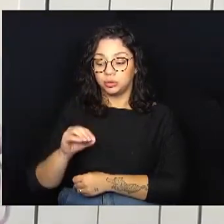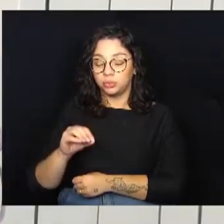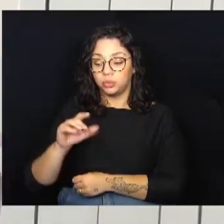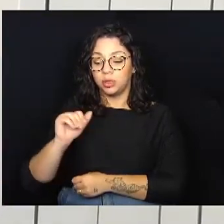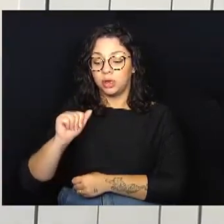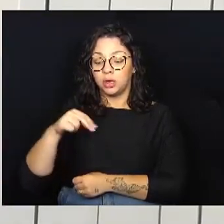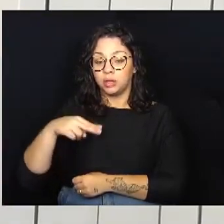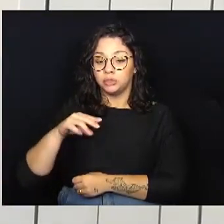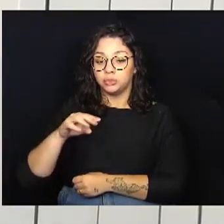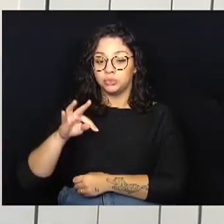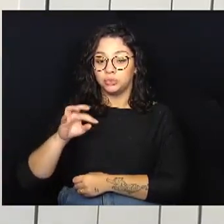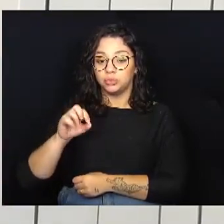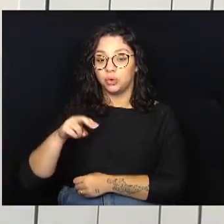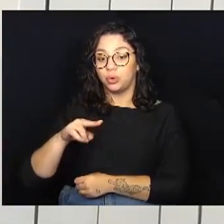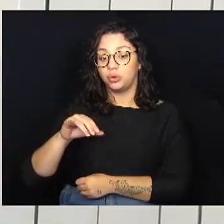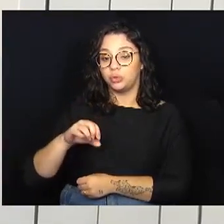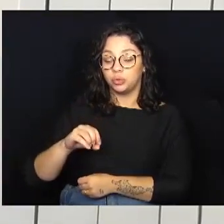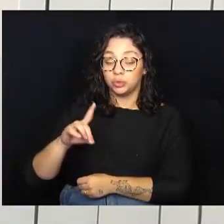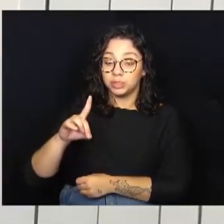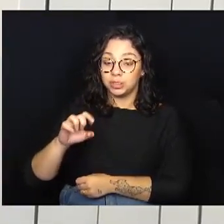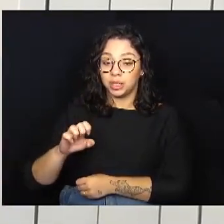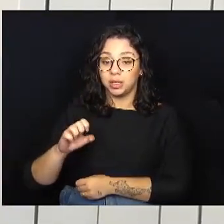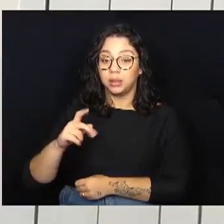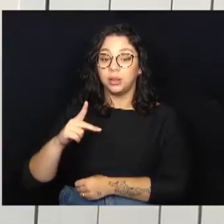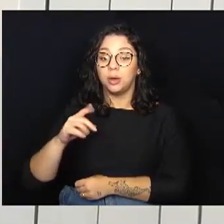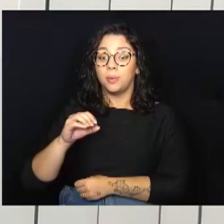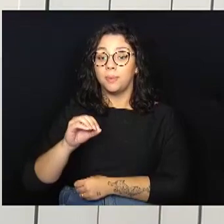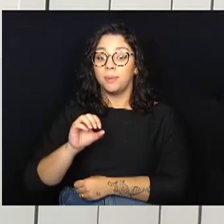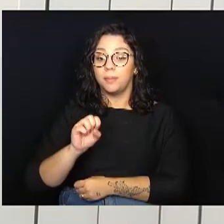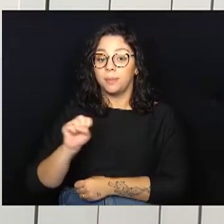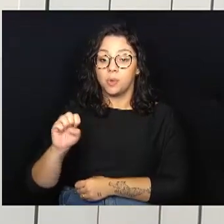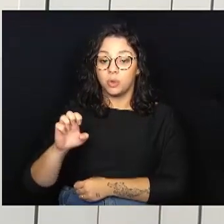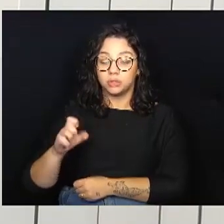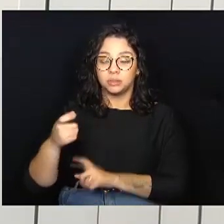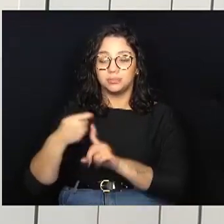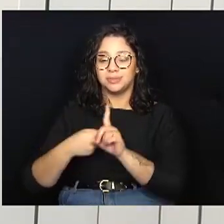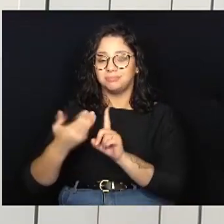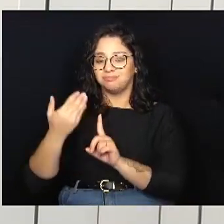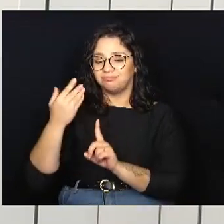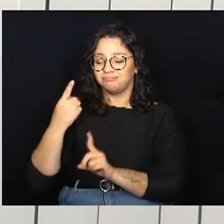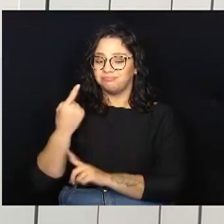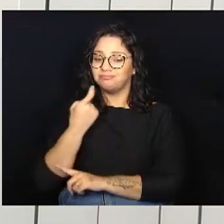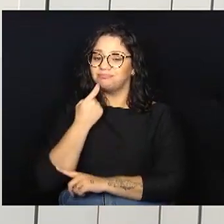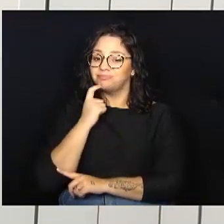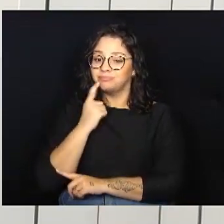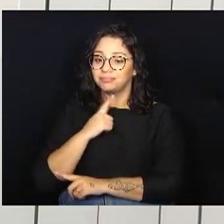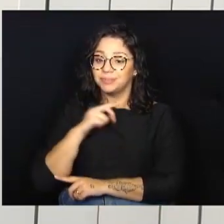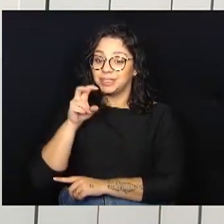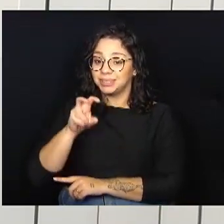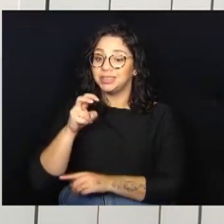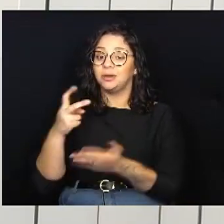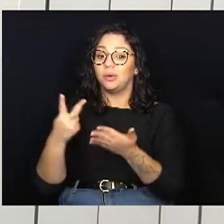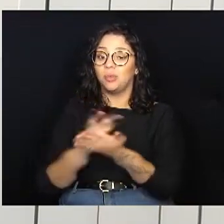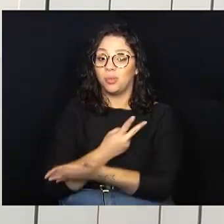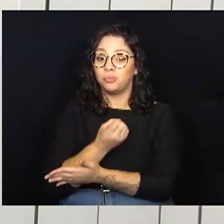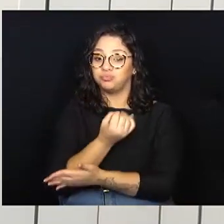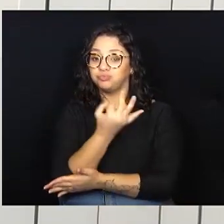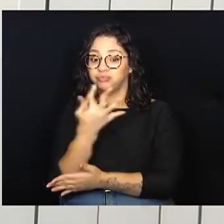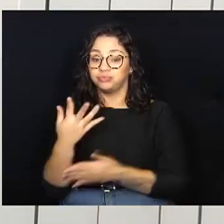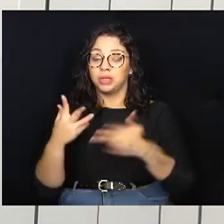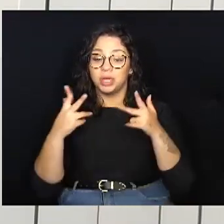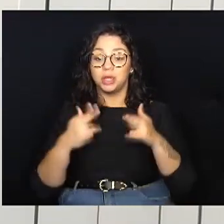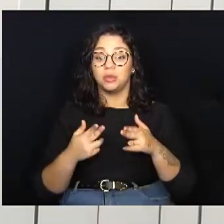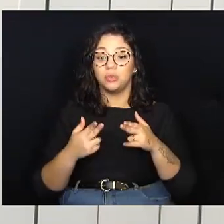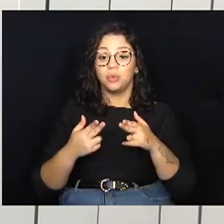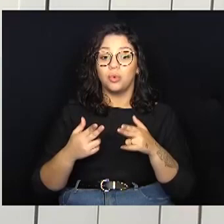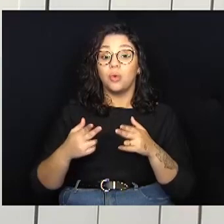de violência contra a mulher. Até o mês passado, Campinas já totalizava 5 casos, número igual ao registrado